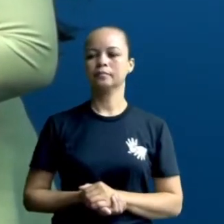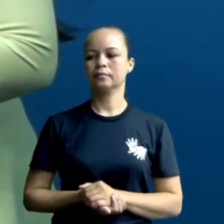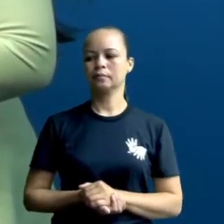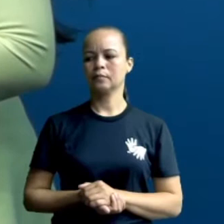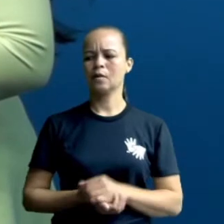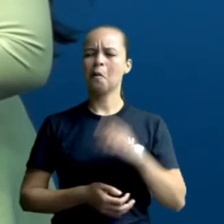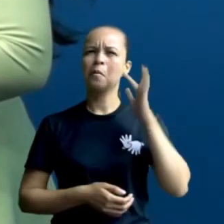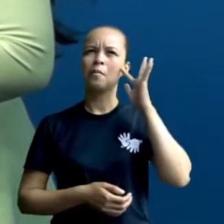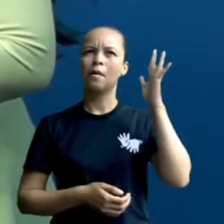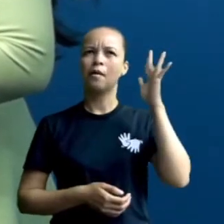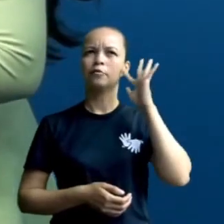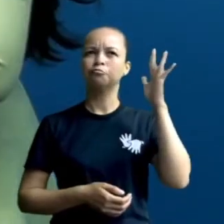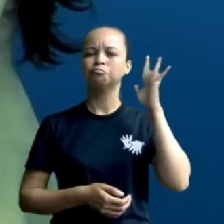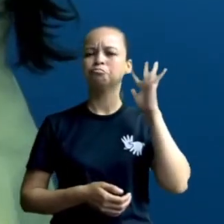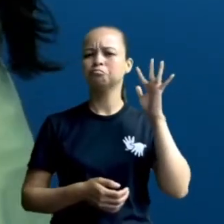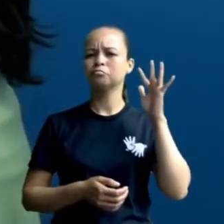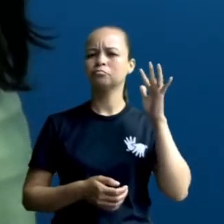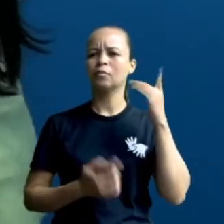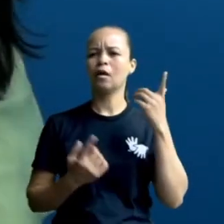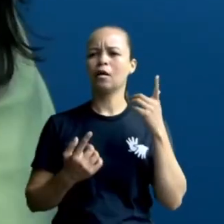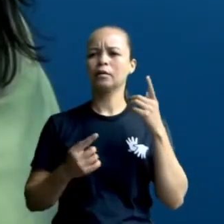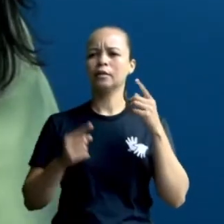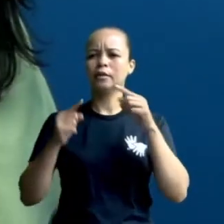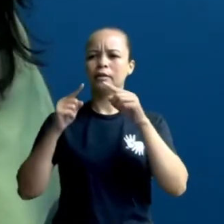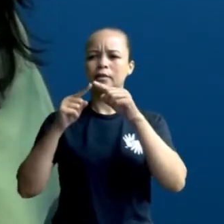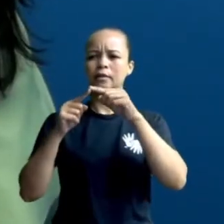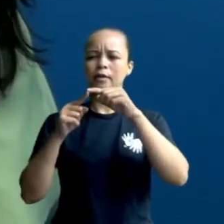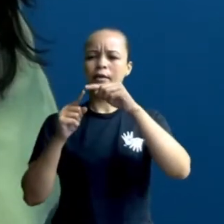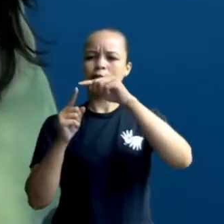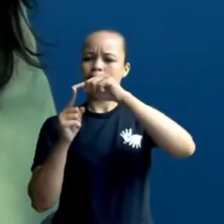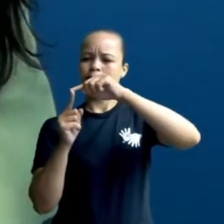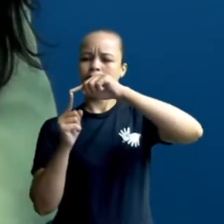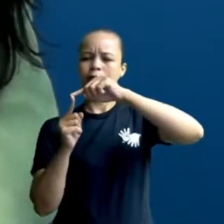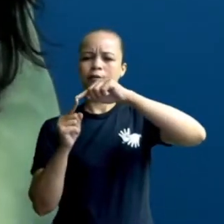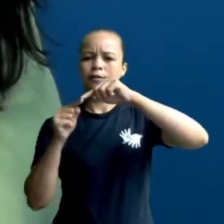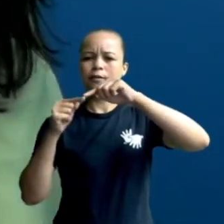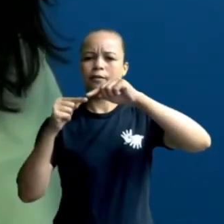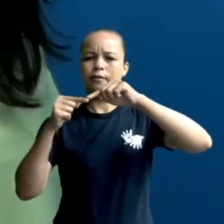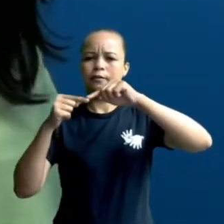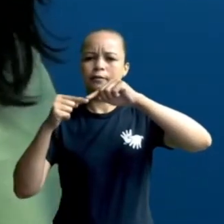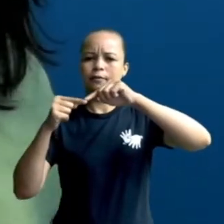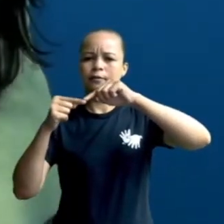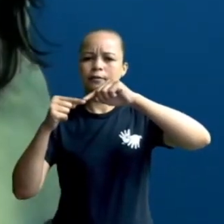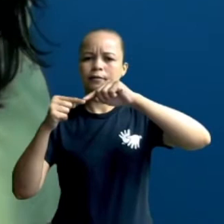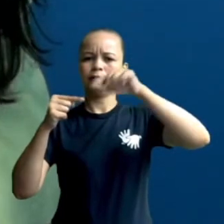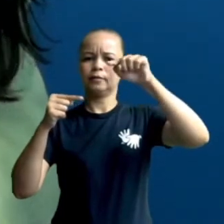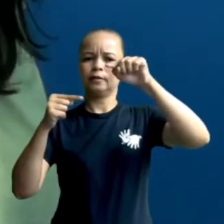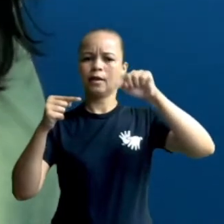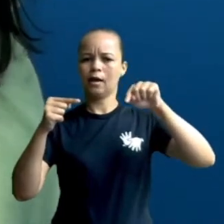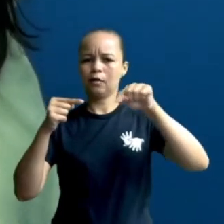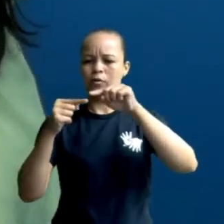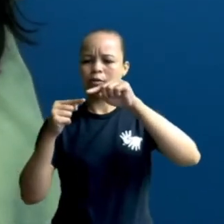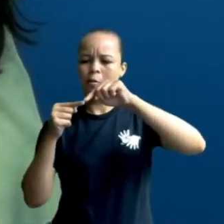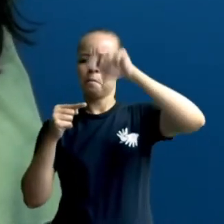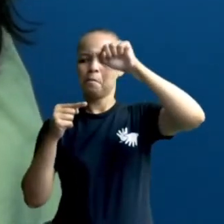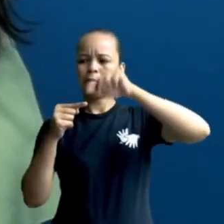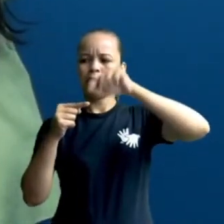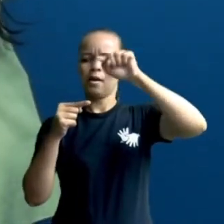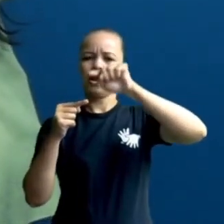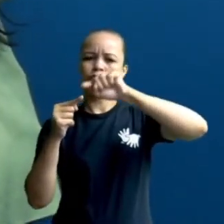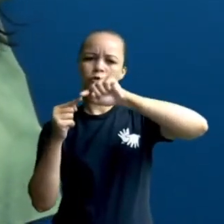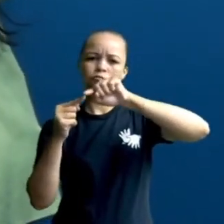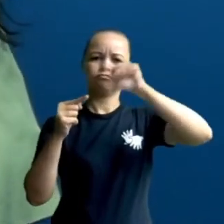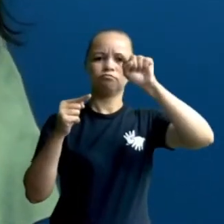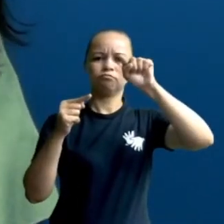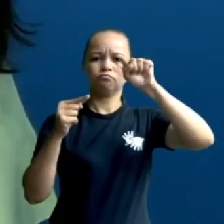Vamos imaginar aqui, ó, que esse triângulo, ele esteja assim em pé, tá? Eu vou virar ele. Então, a altura